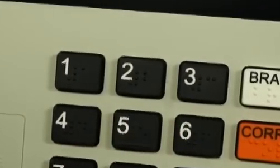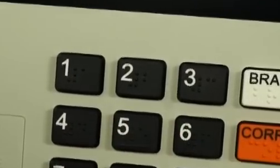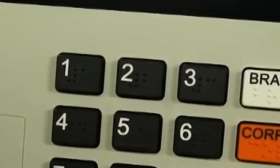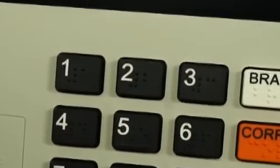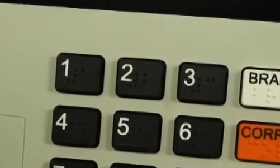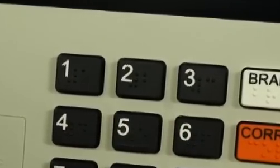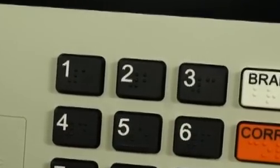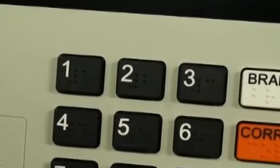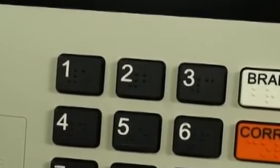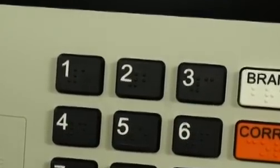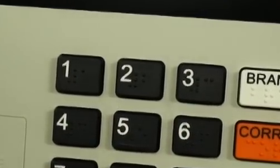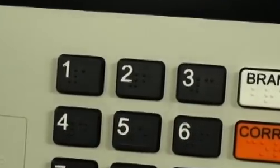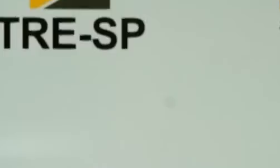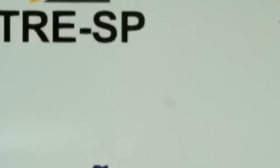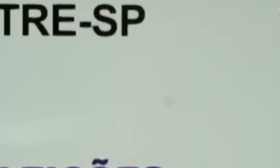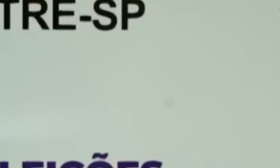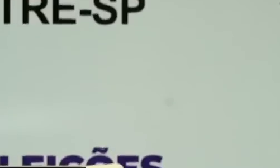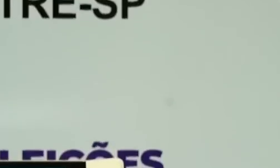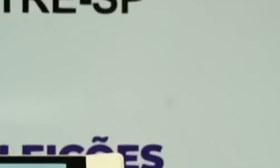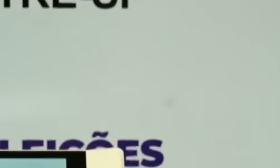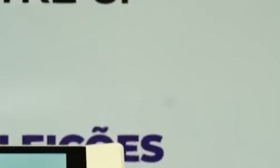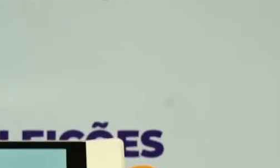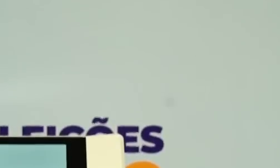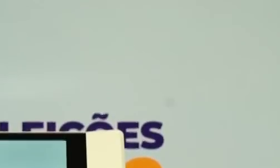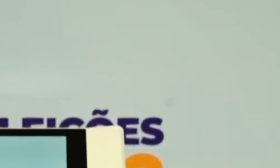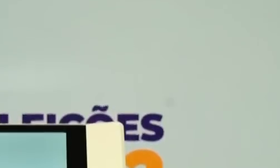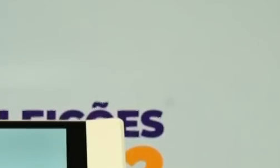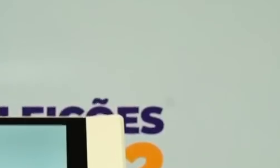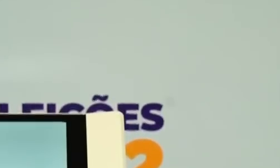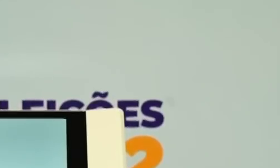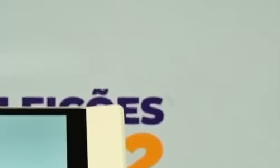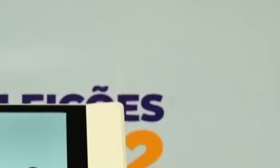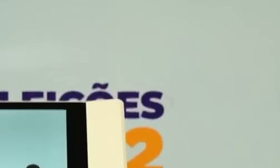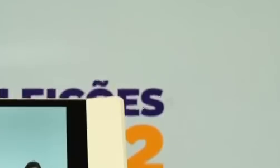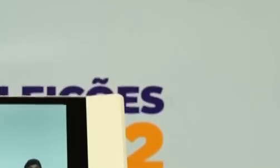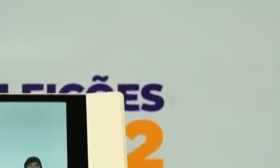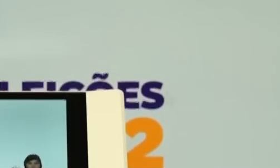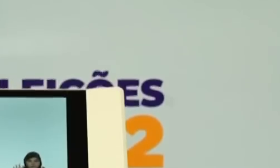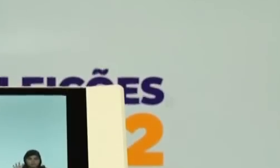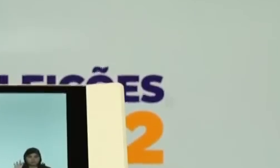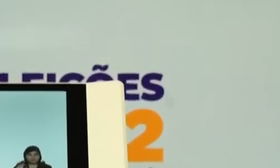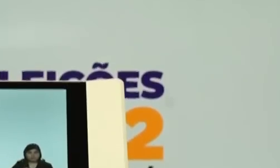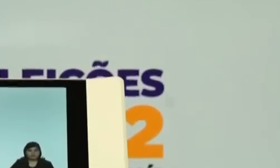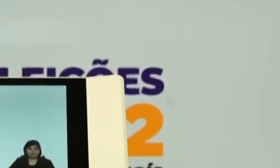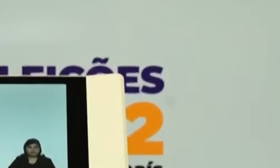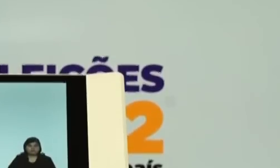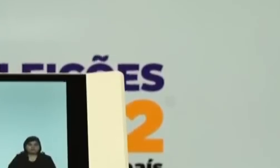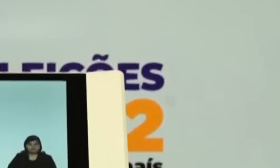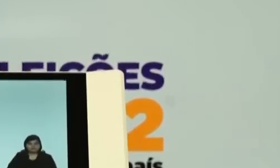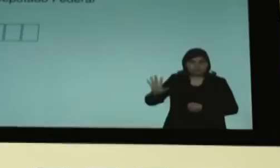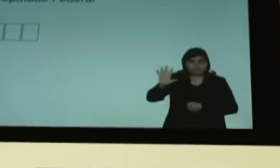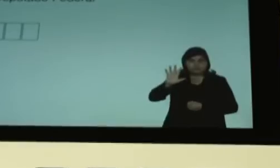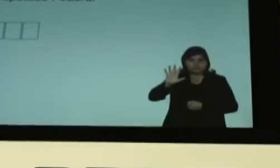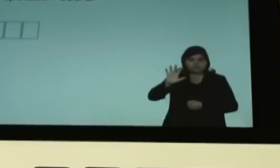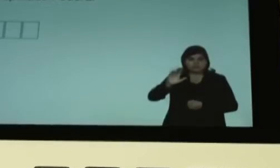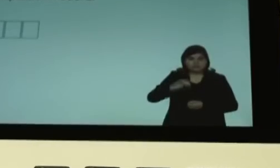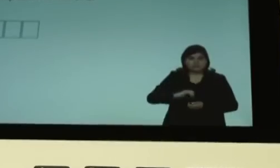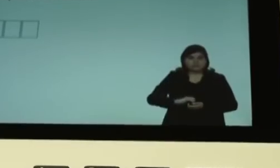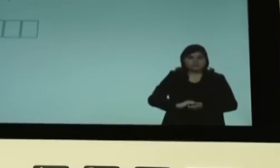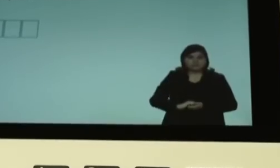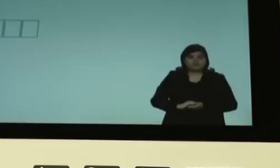enfim? A compra de voto, quando a gente fala uma coisa mínima, é mínima para nós, mas pode ser muito significativa para quem